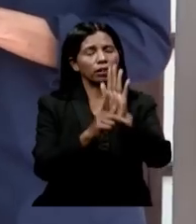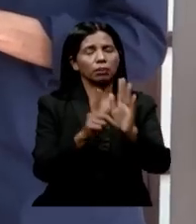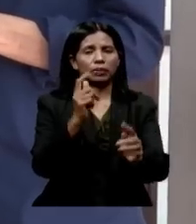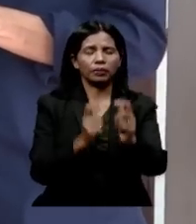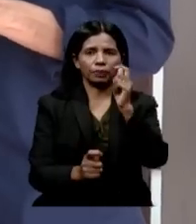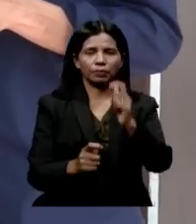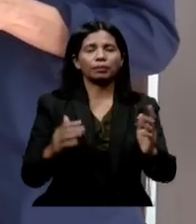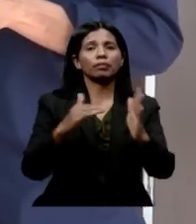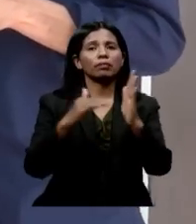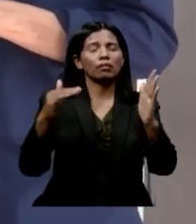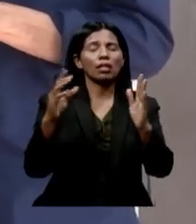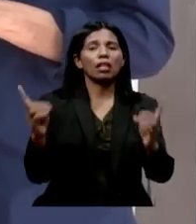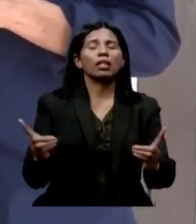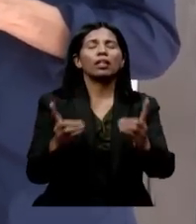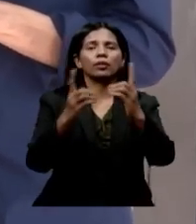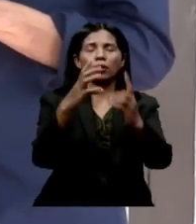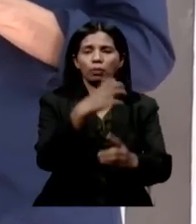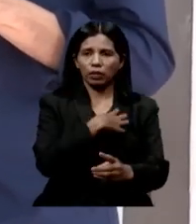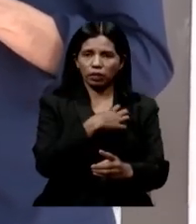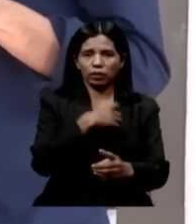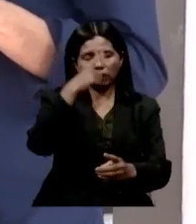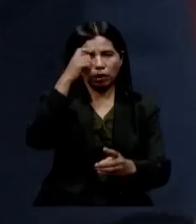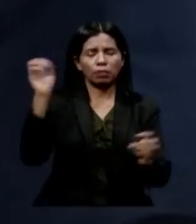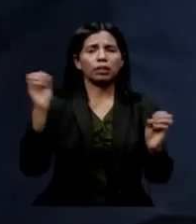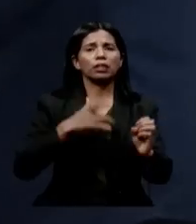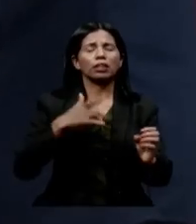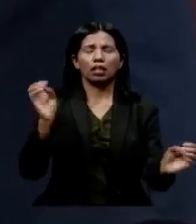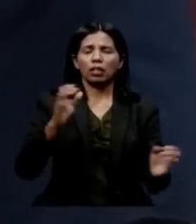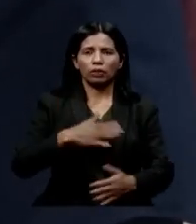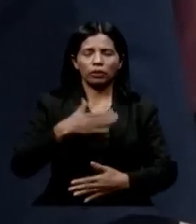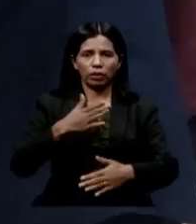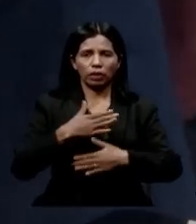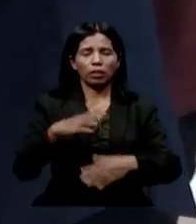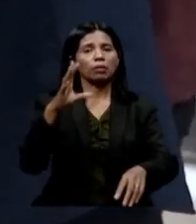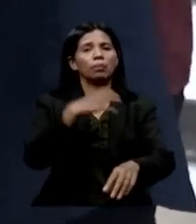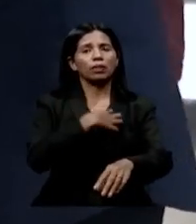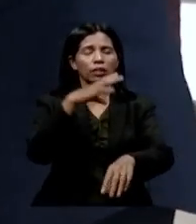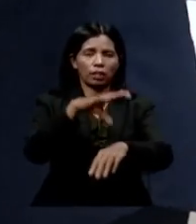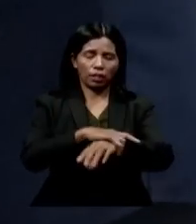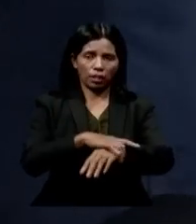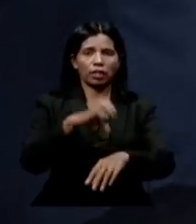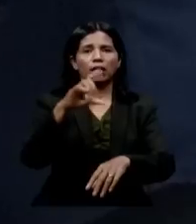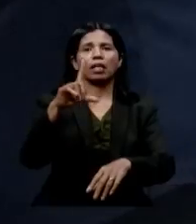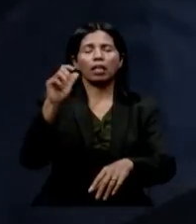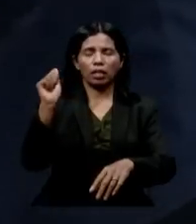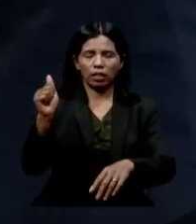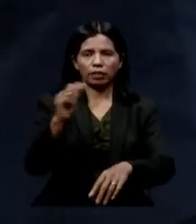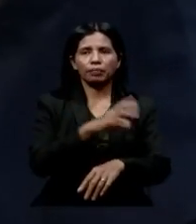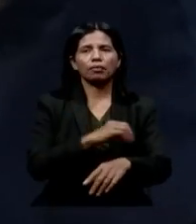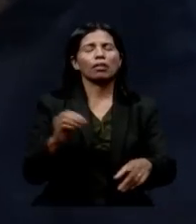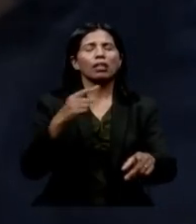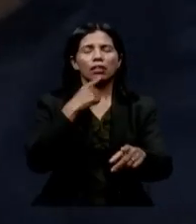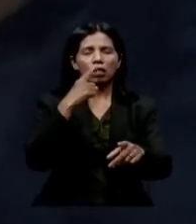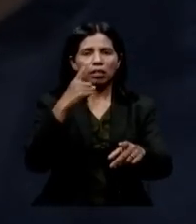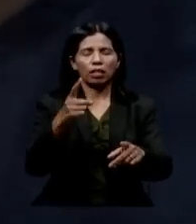kunum penitele balu, tamba la satisfaz ho atuasaun elisita ba ela variana, nebe desconfia desfama líder